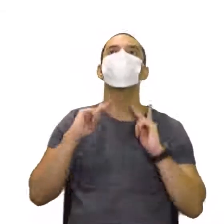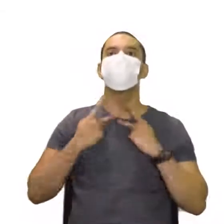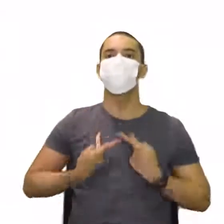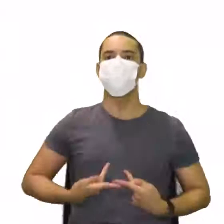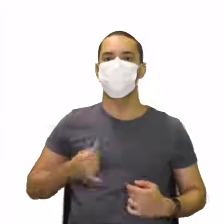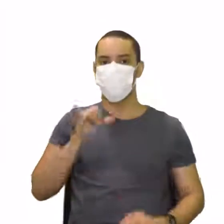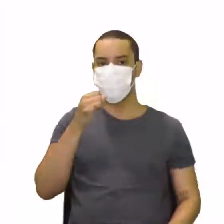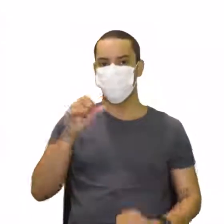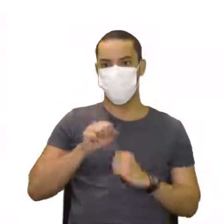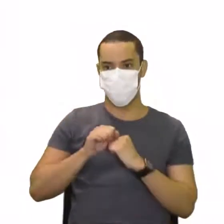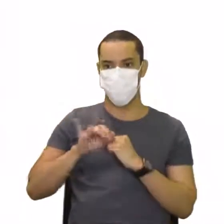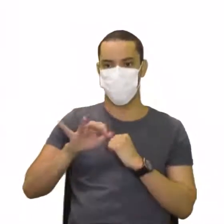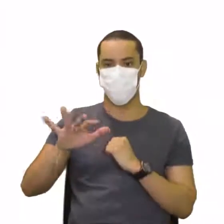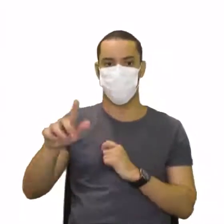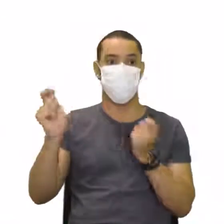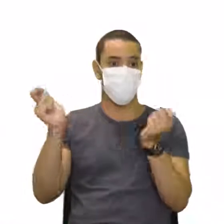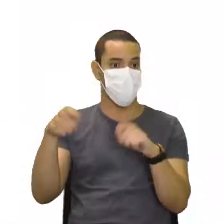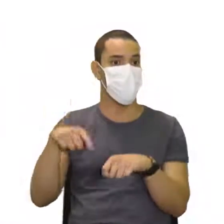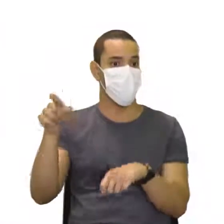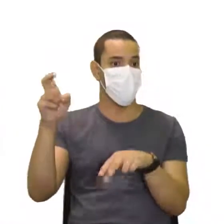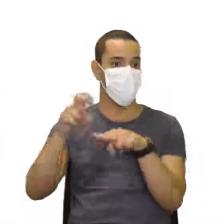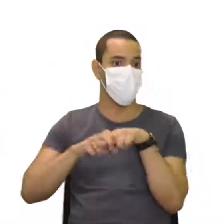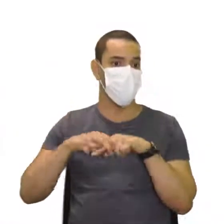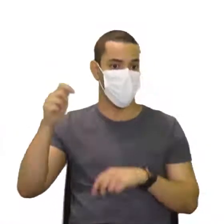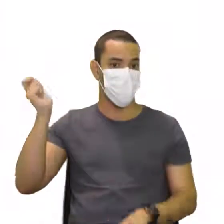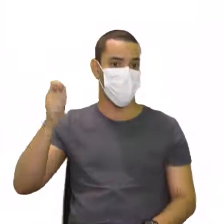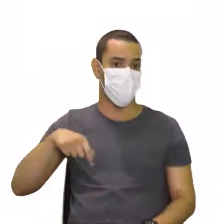humana. Então, através disso, ele conseguiu